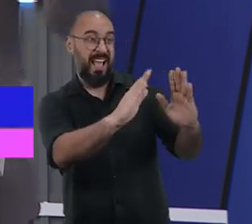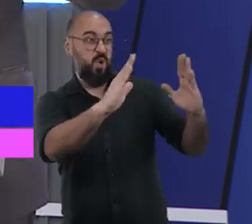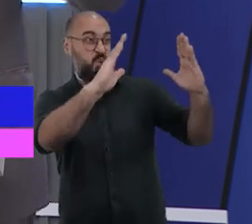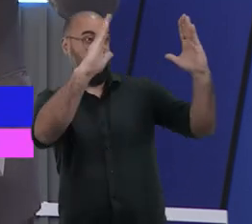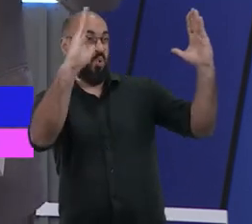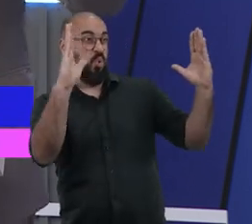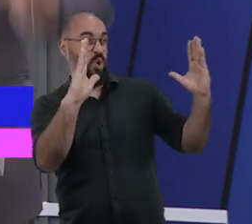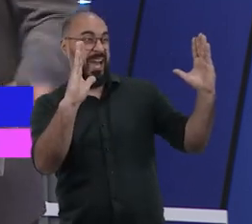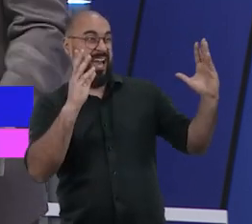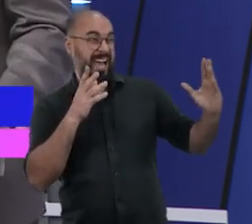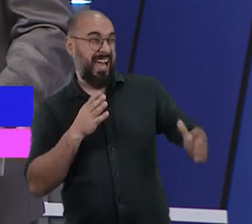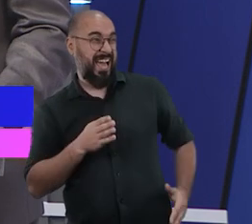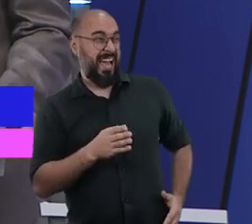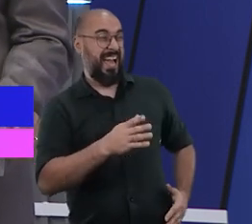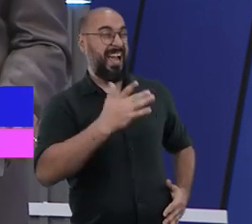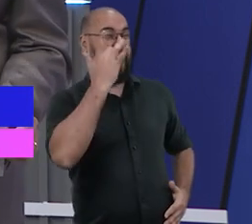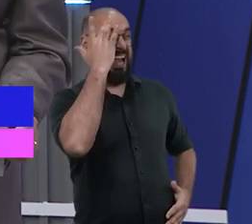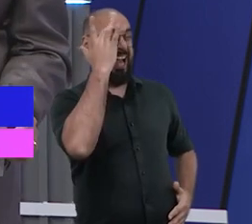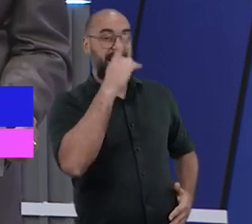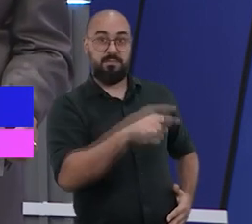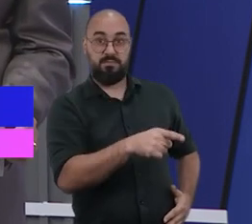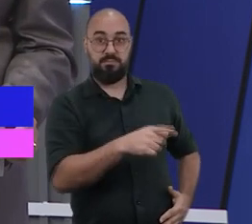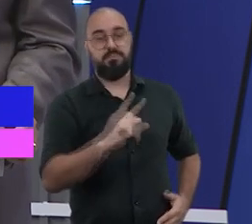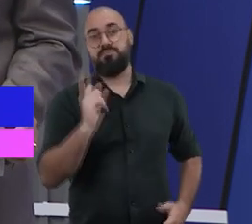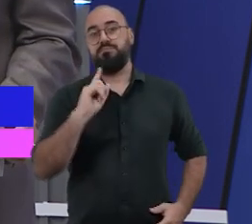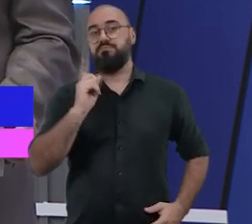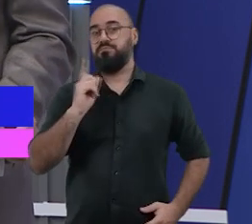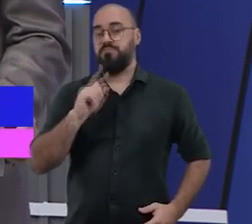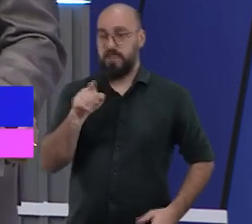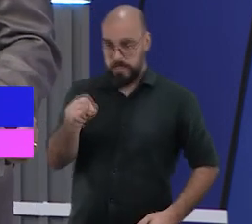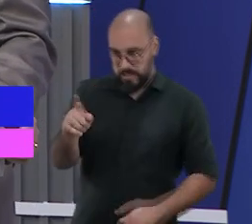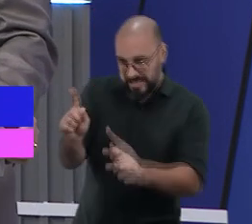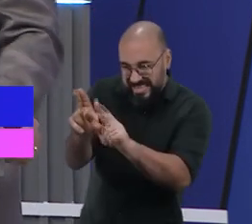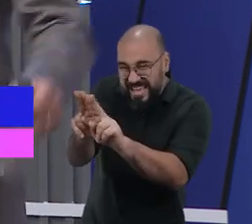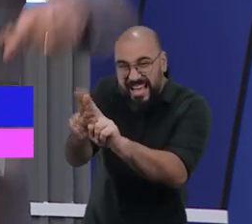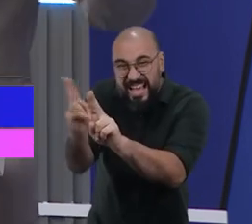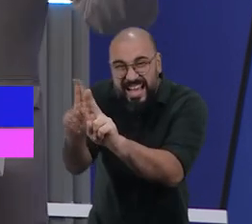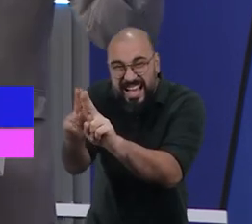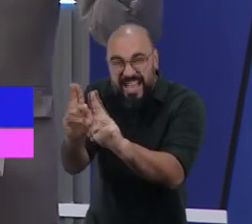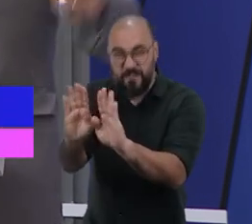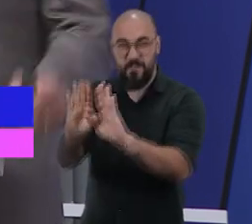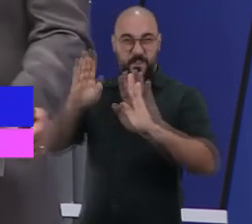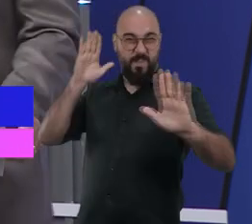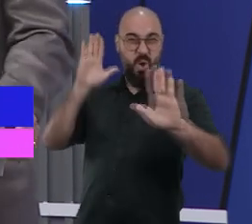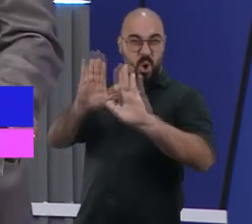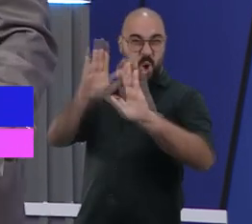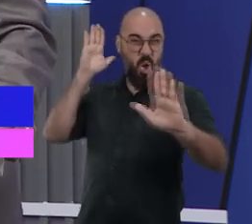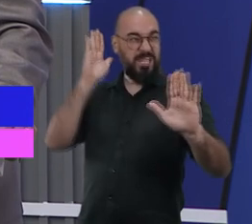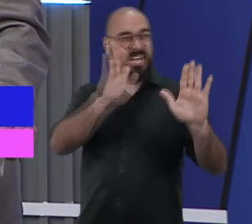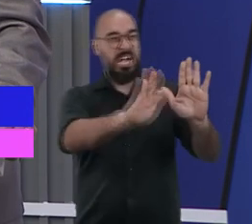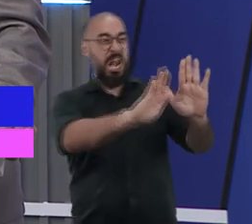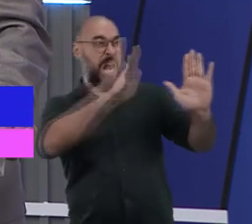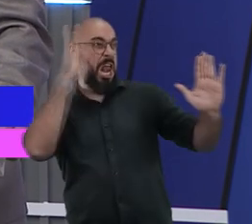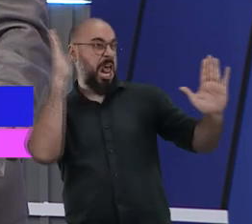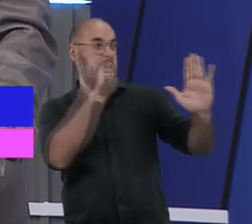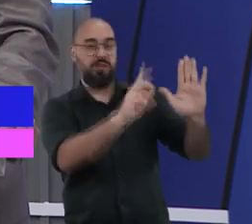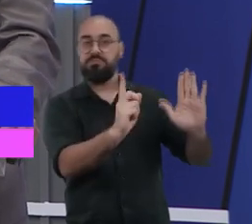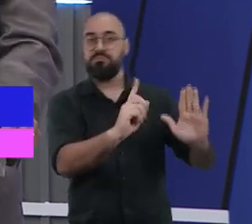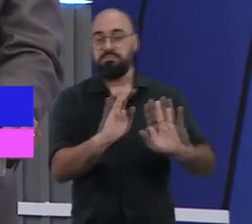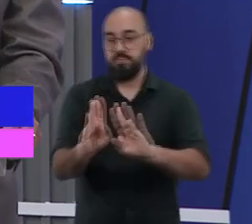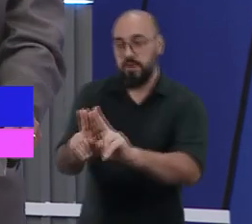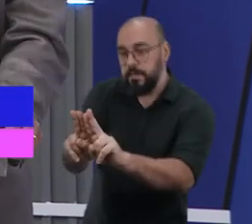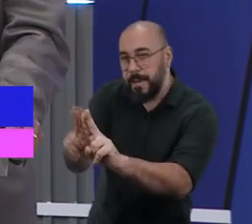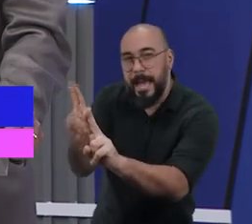o caminho apertado. O caminho mais fácil é o da perdição. O caminho largo é o que leva a pessoa